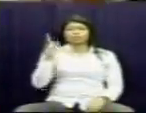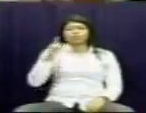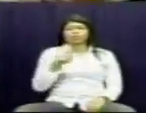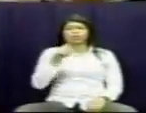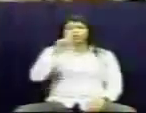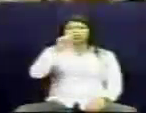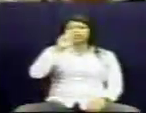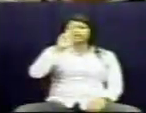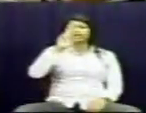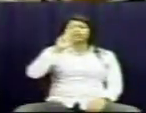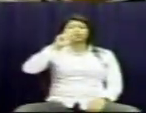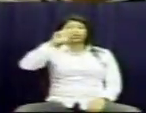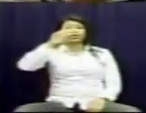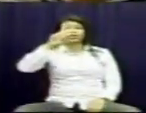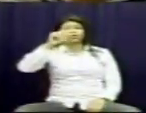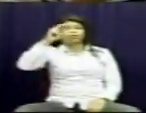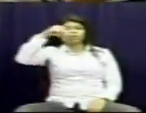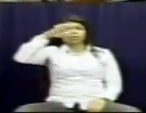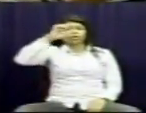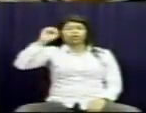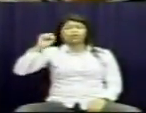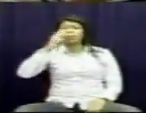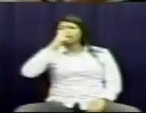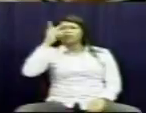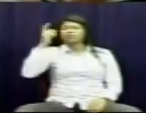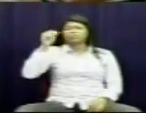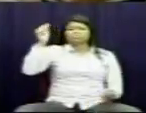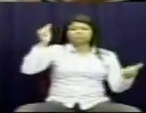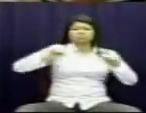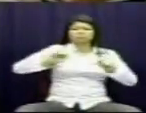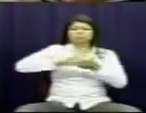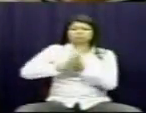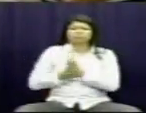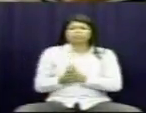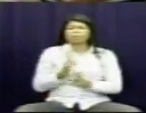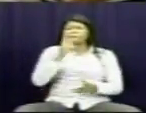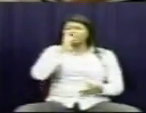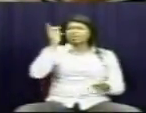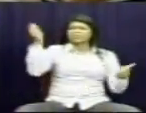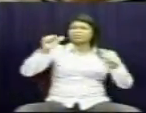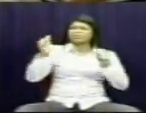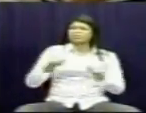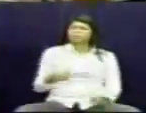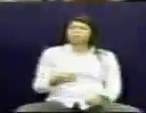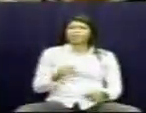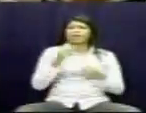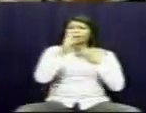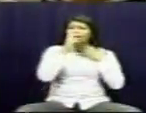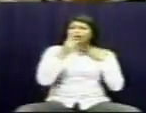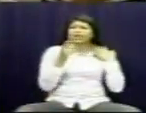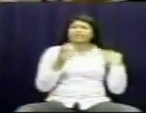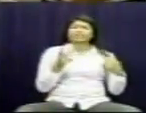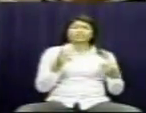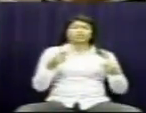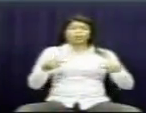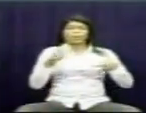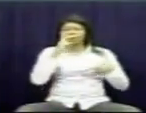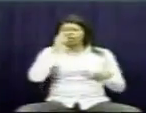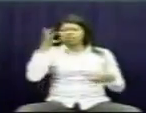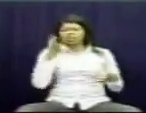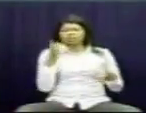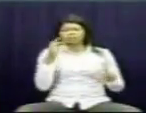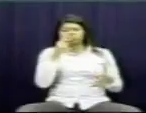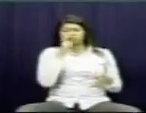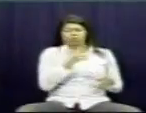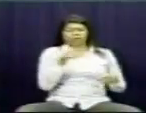já concluo, é o fato em conteste de que diploma revalidado é diploma válido em todo o território